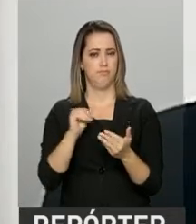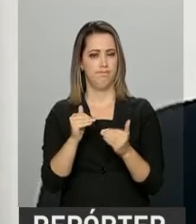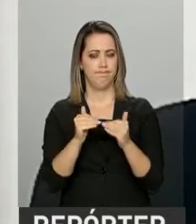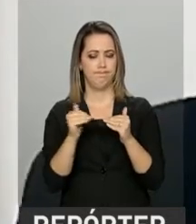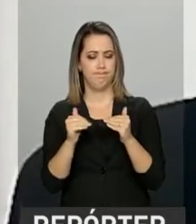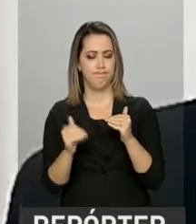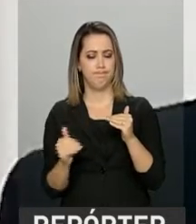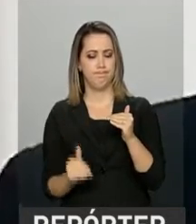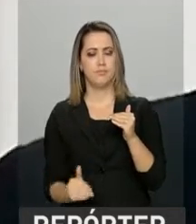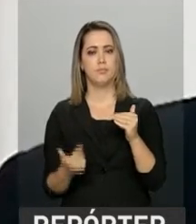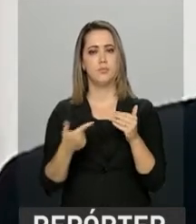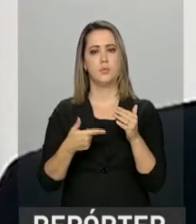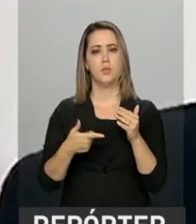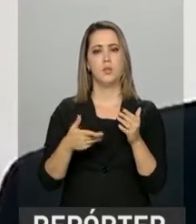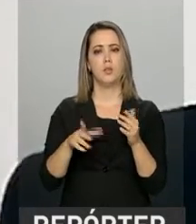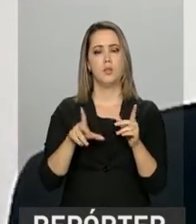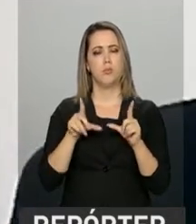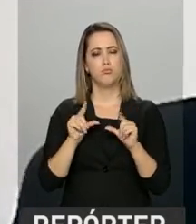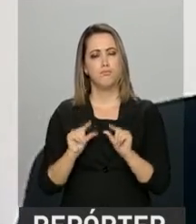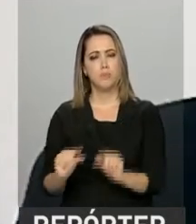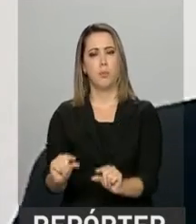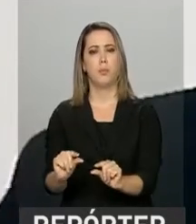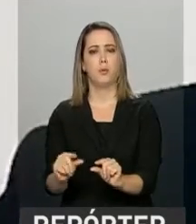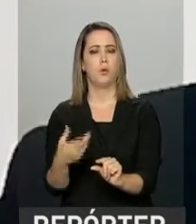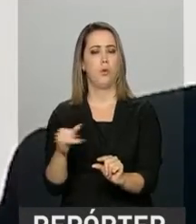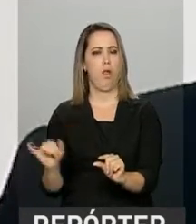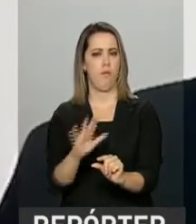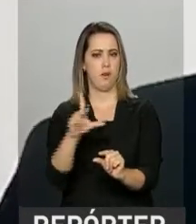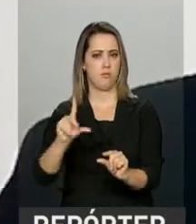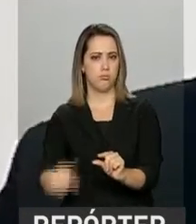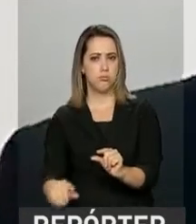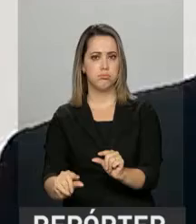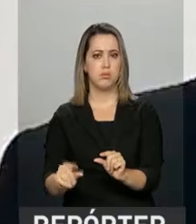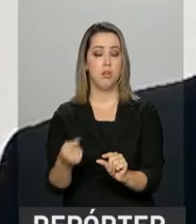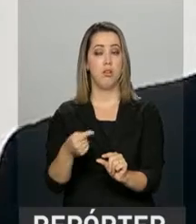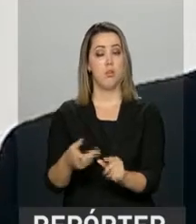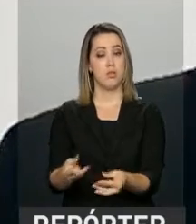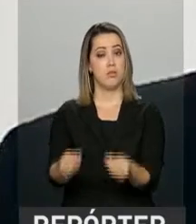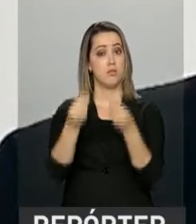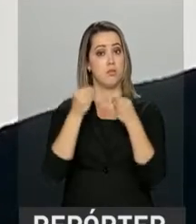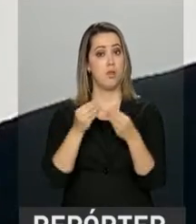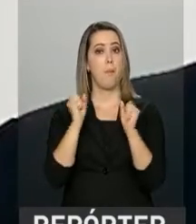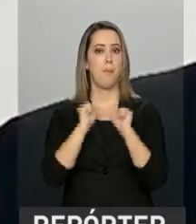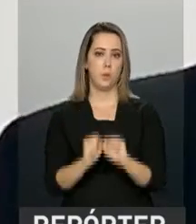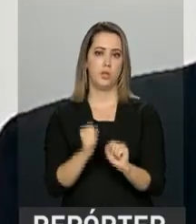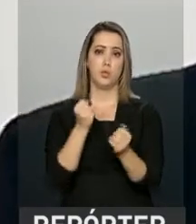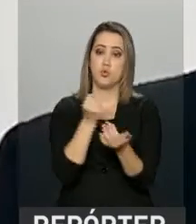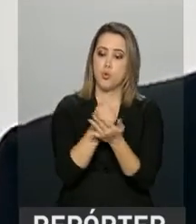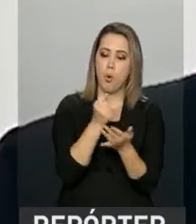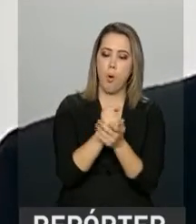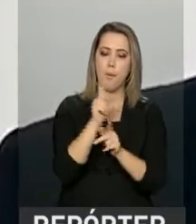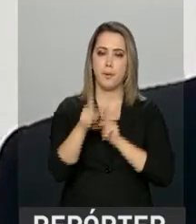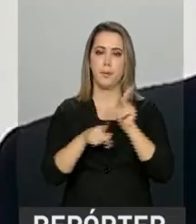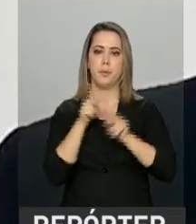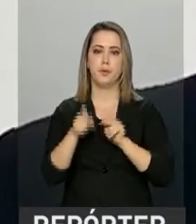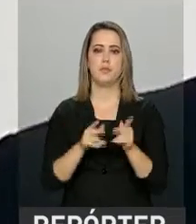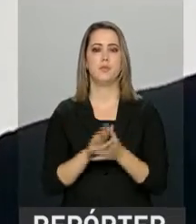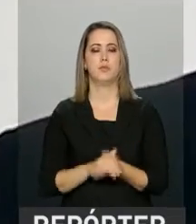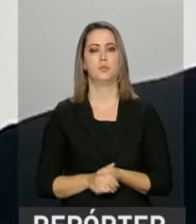patamares historicamente baixos, isso gera ganhos de poder de compra da